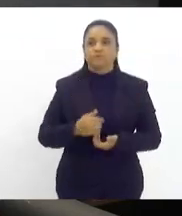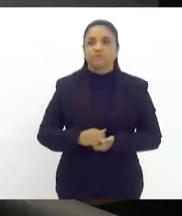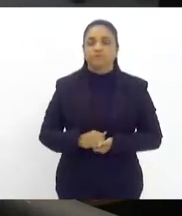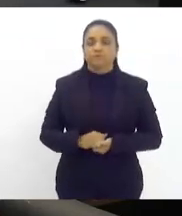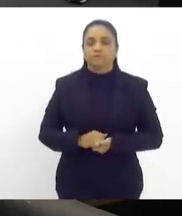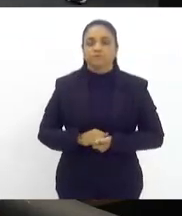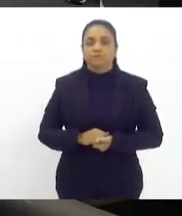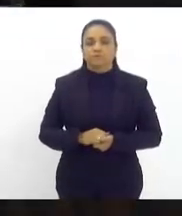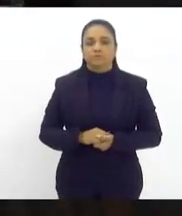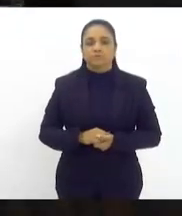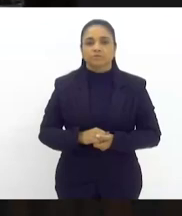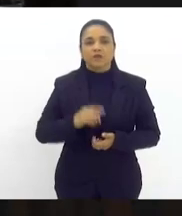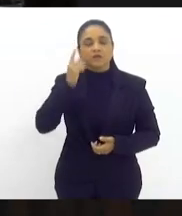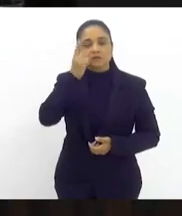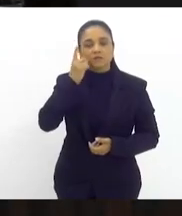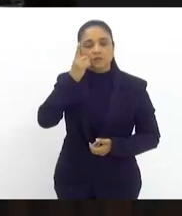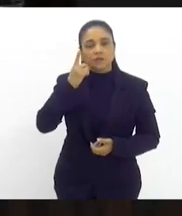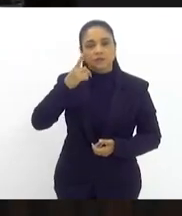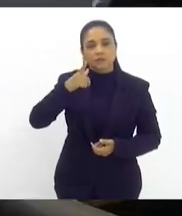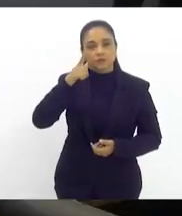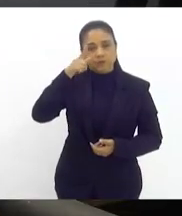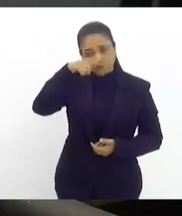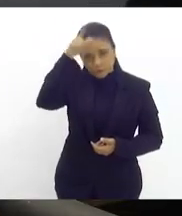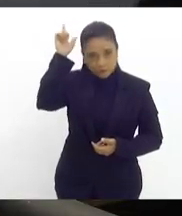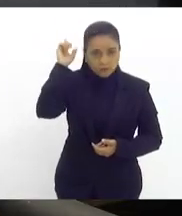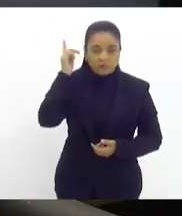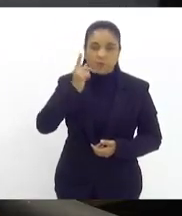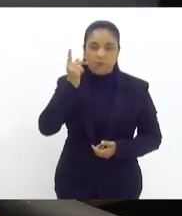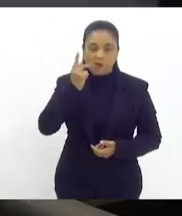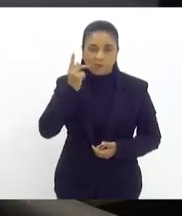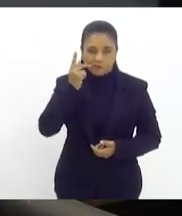Questão de ordem, deputado Luiz Paulo. Senhor presidente,